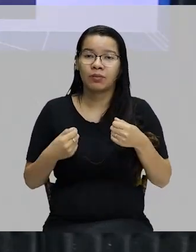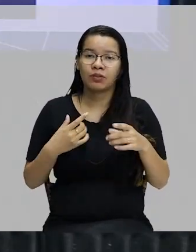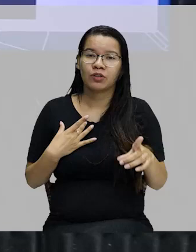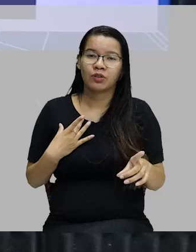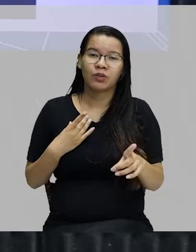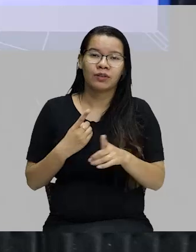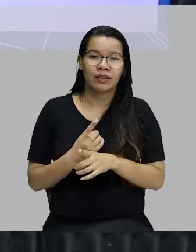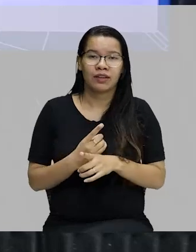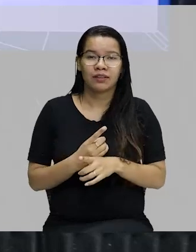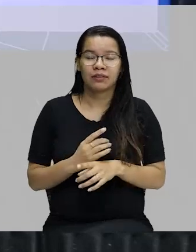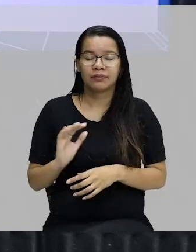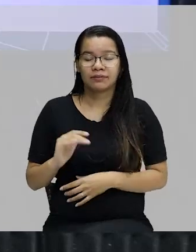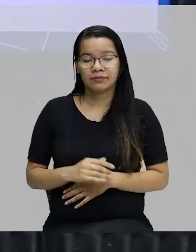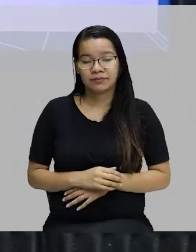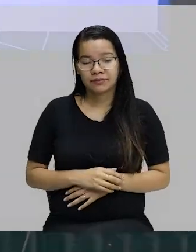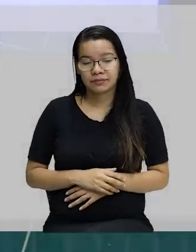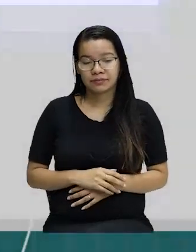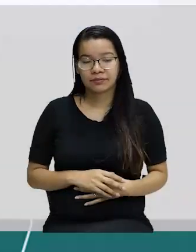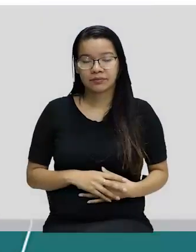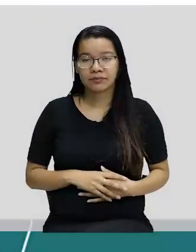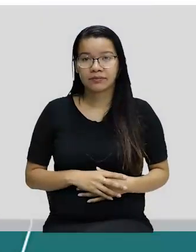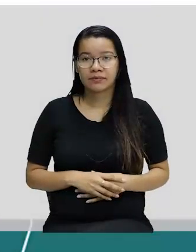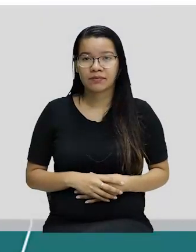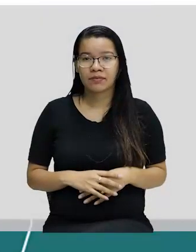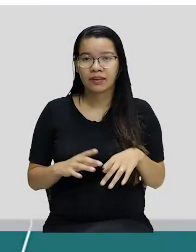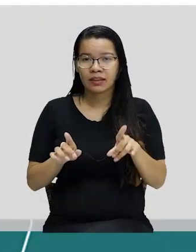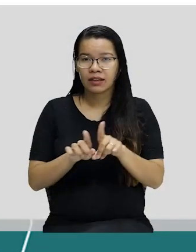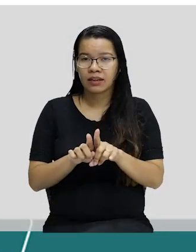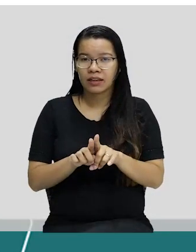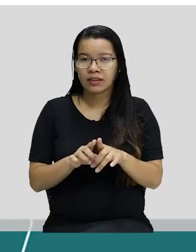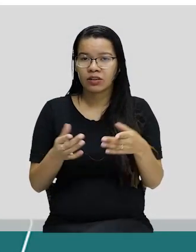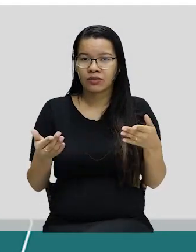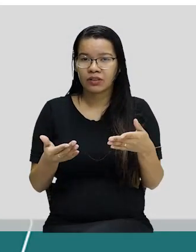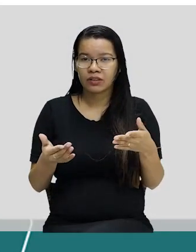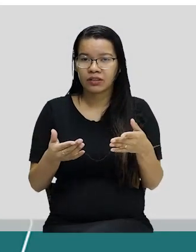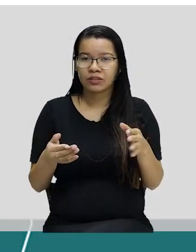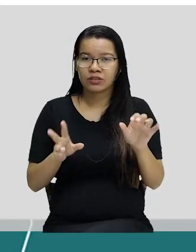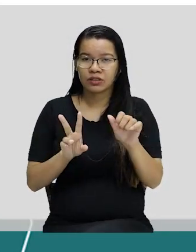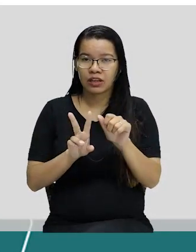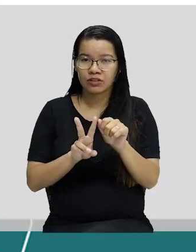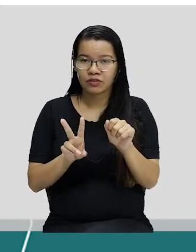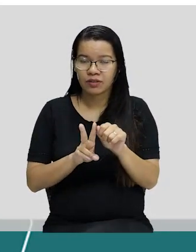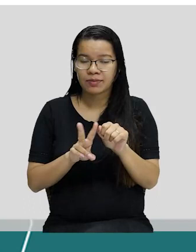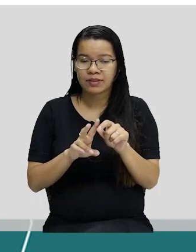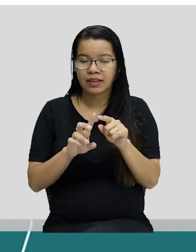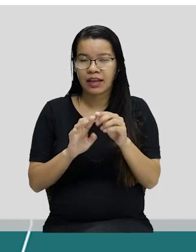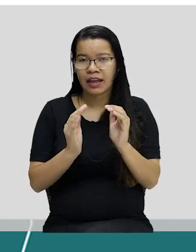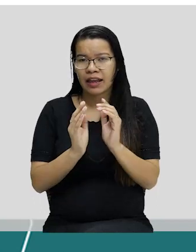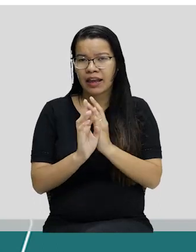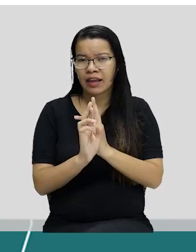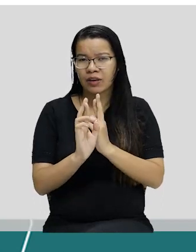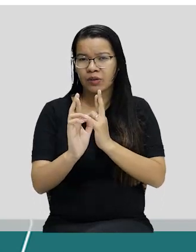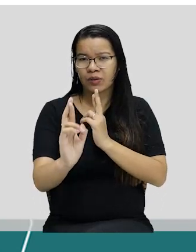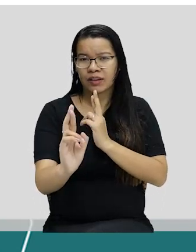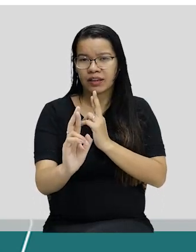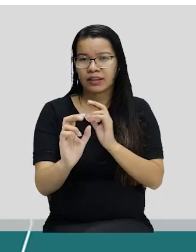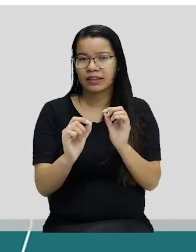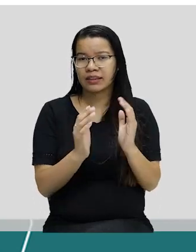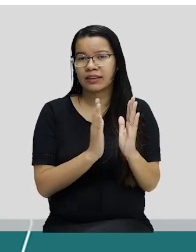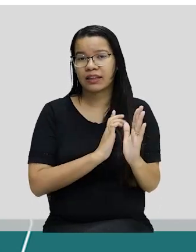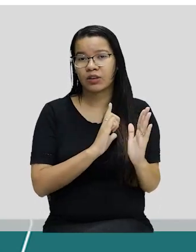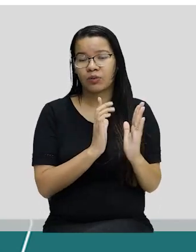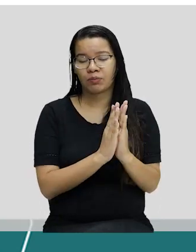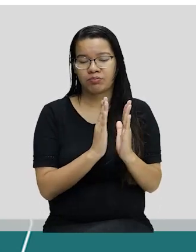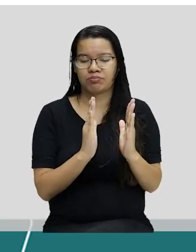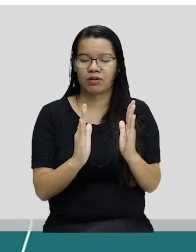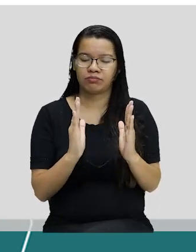algumas situações. Advérbios regulares são aqueles verbos que seguem um padrão. A gente sempre fala de verbos